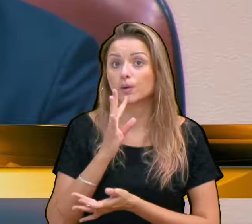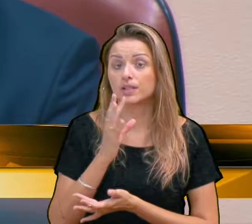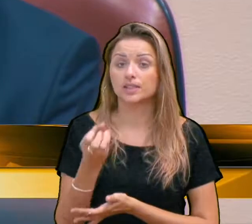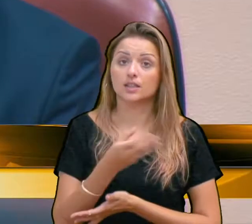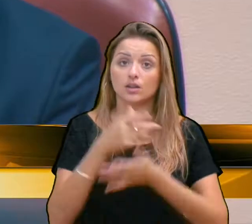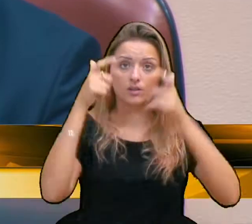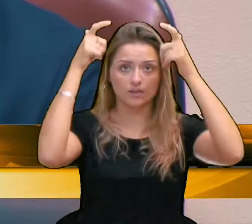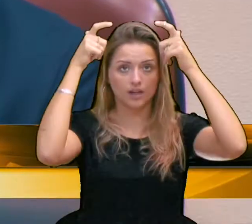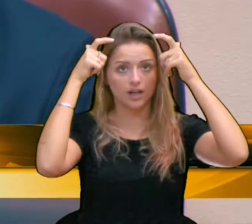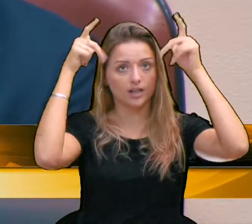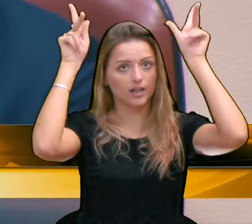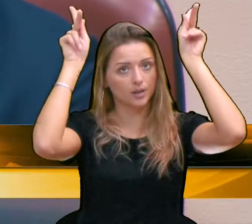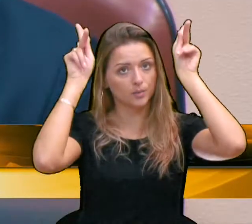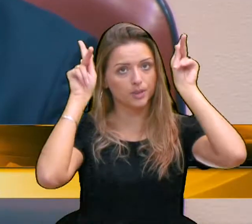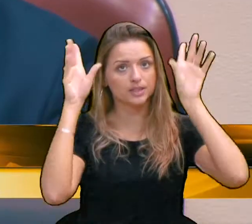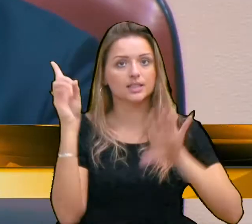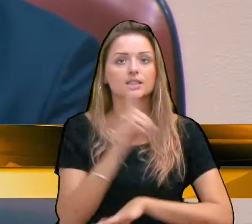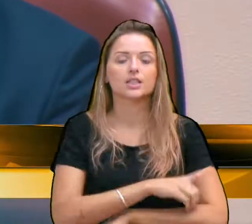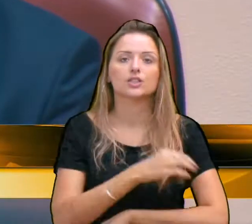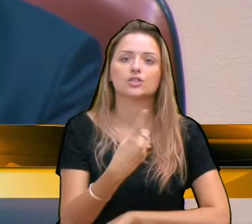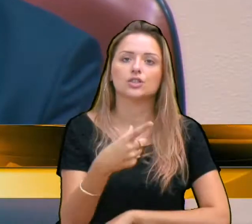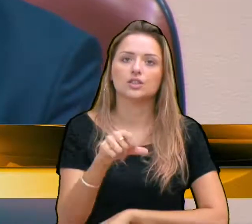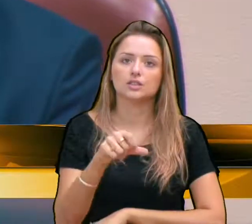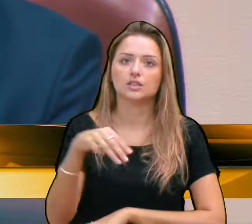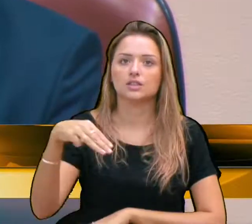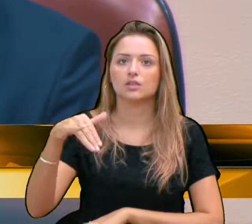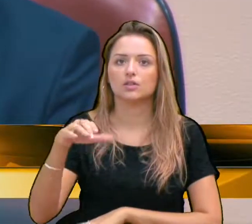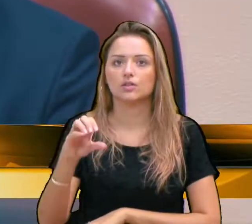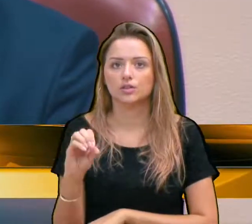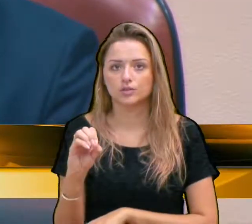também as princesas no dia 19 de maio.